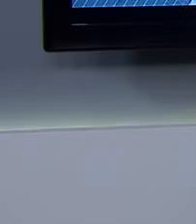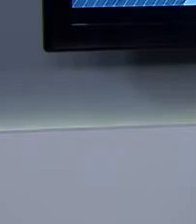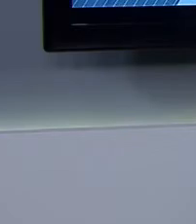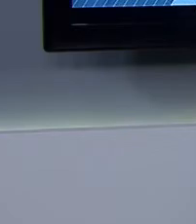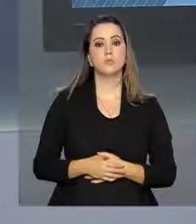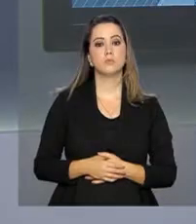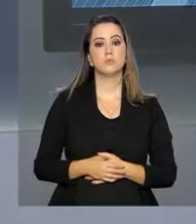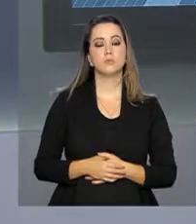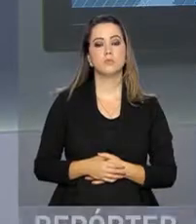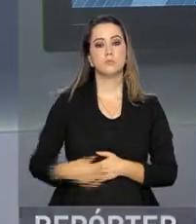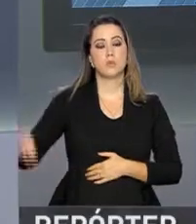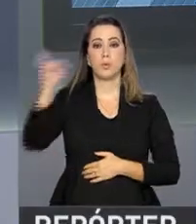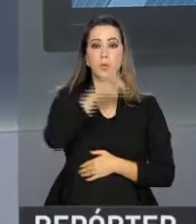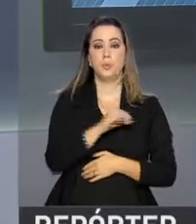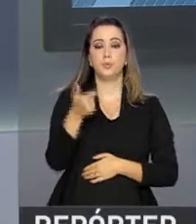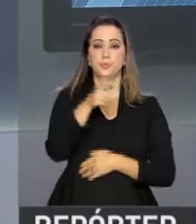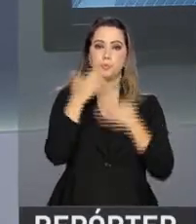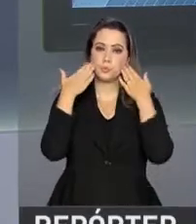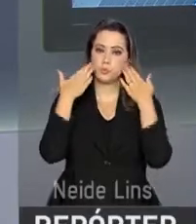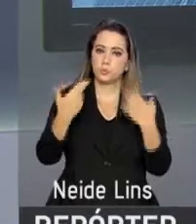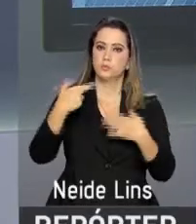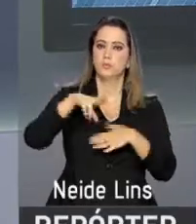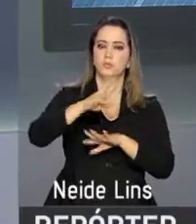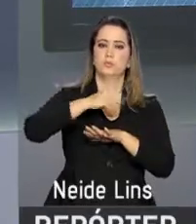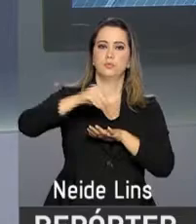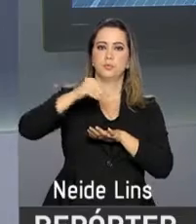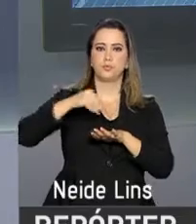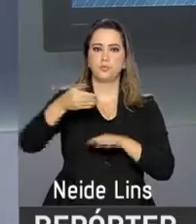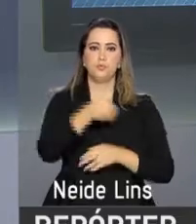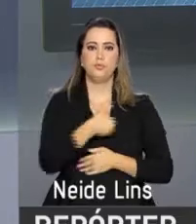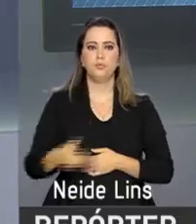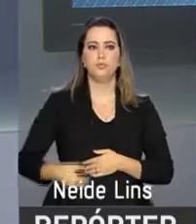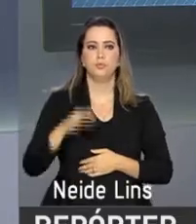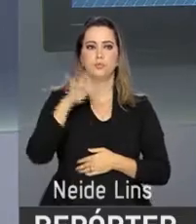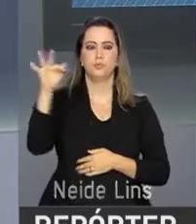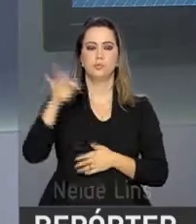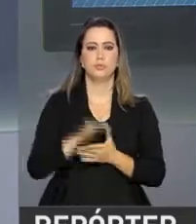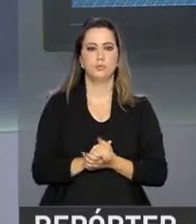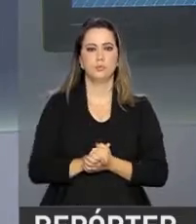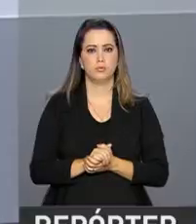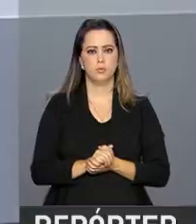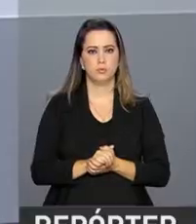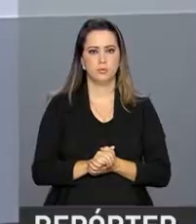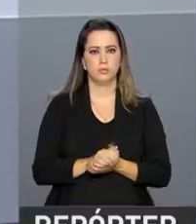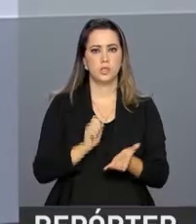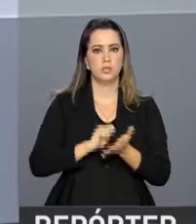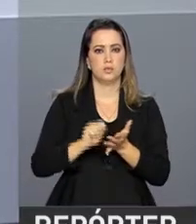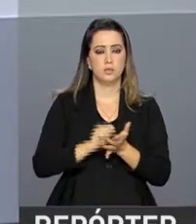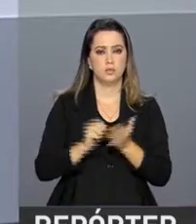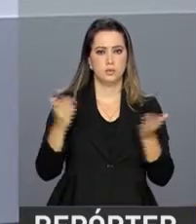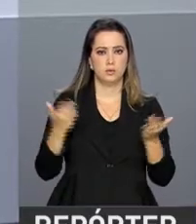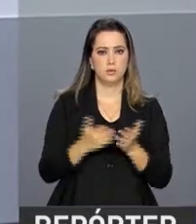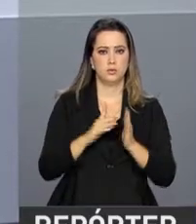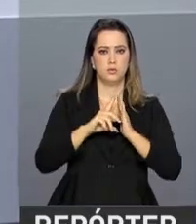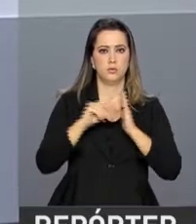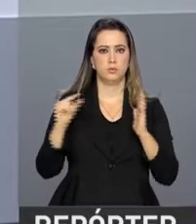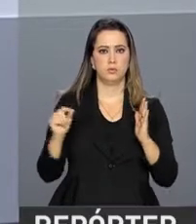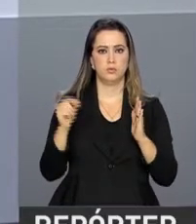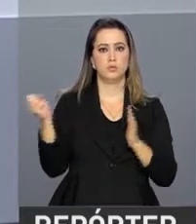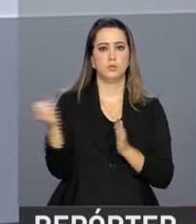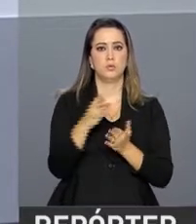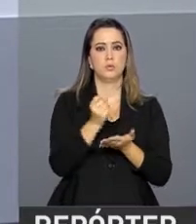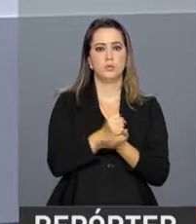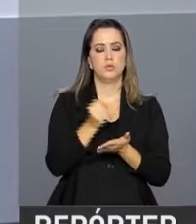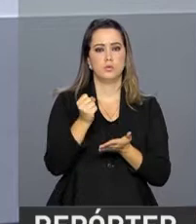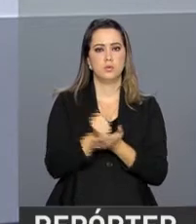olá estamos de volta com o repórter nbr e as notícias do governo federal foram assinados hoje no palácio do planalto